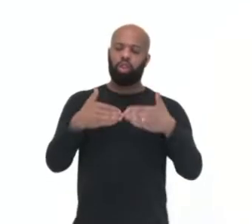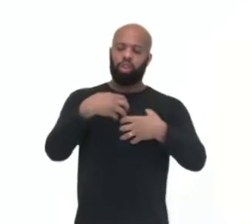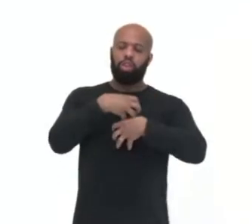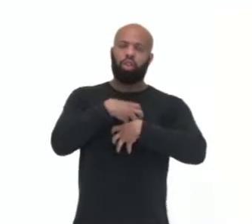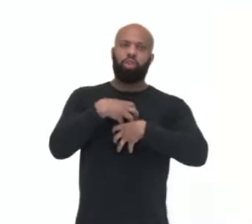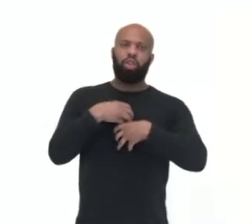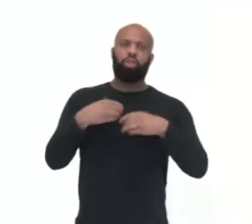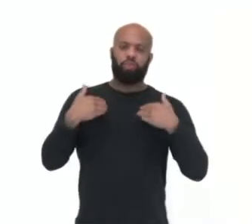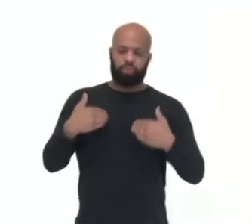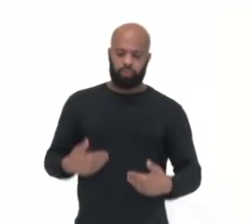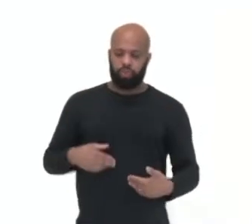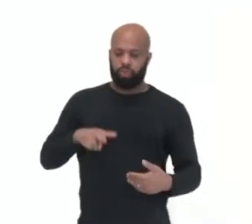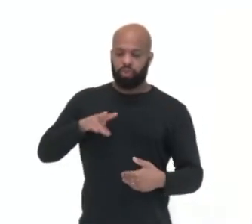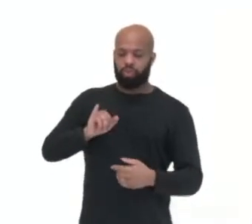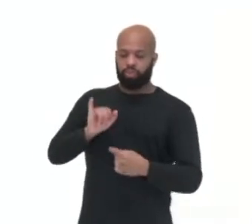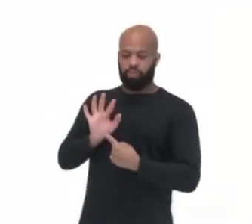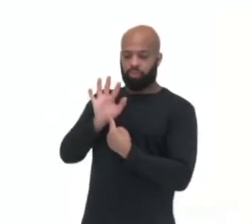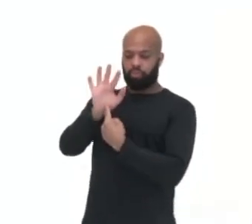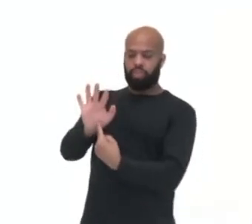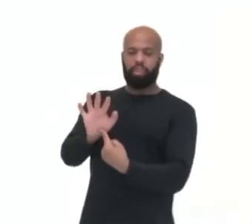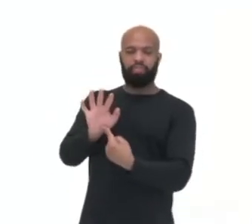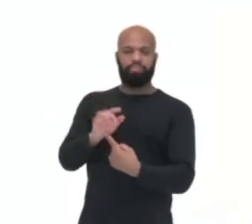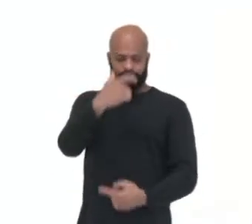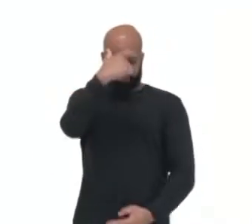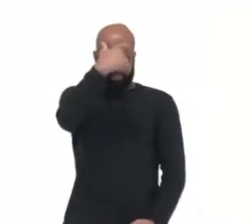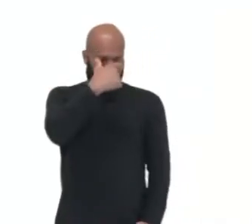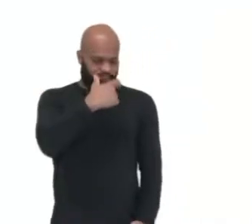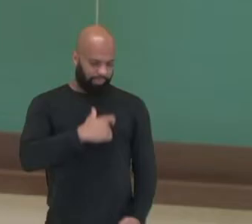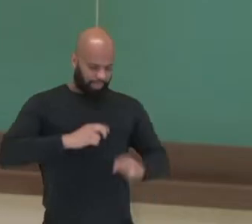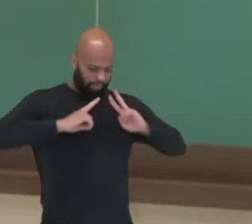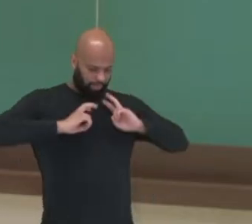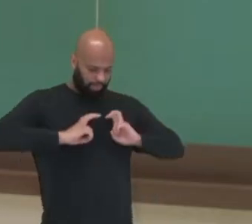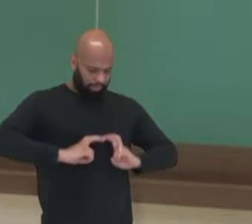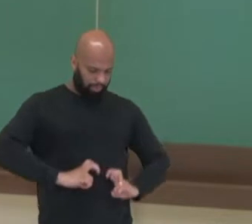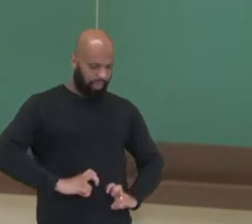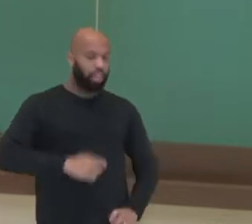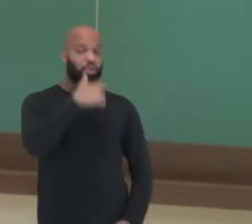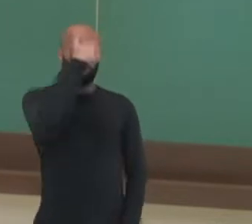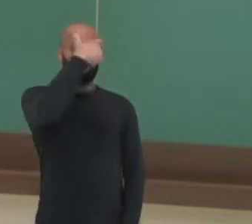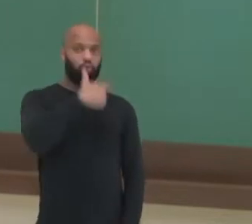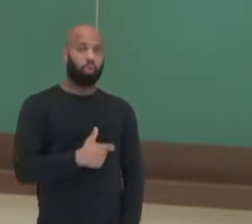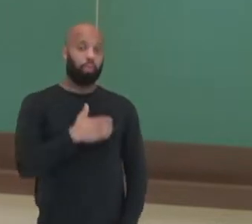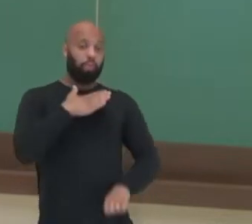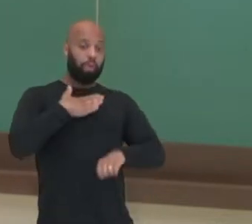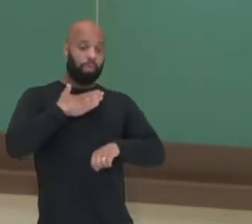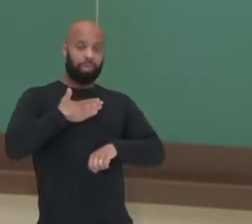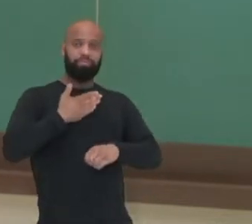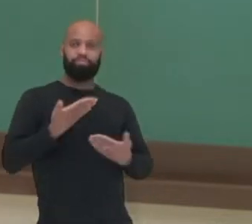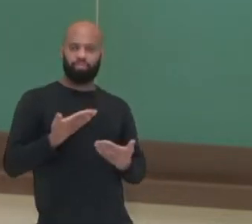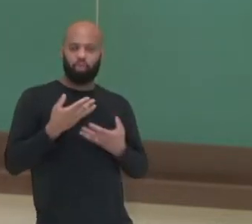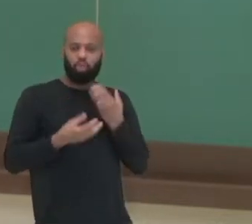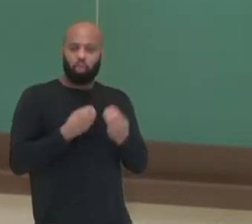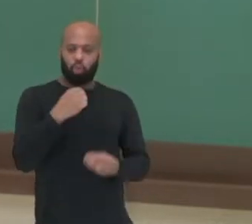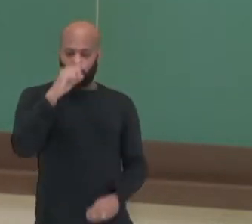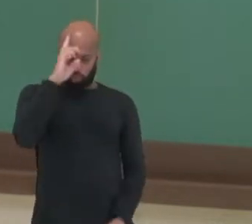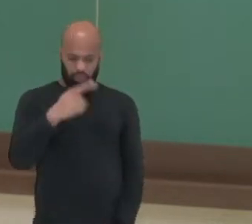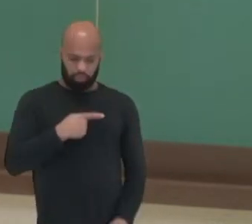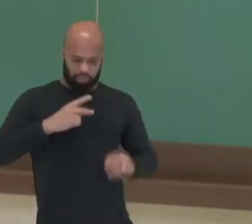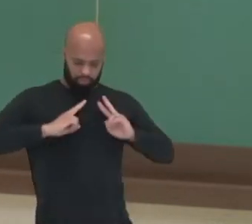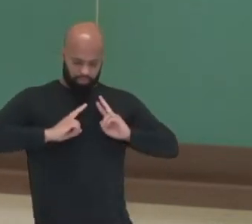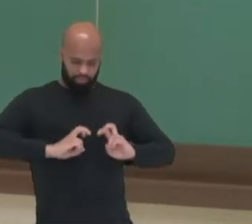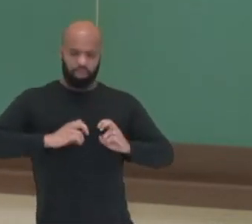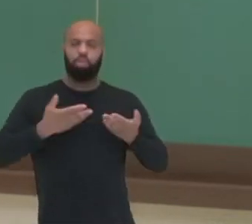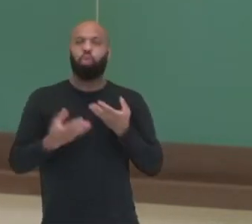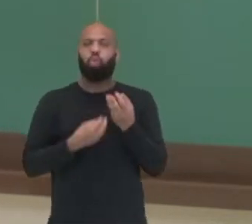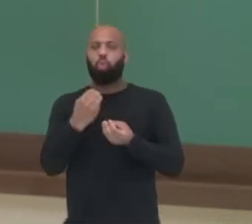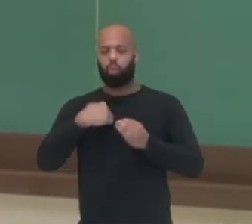qual o corpo se apresenta para si próprio. Então, como o corpo se apresenta para mim? Como que eu me vejo? Como que eu